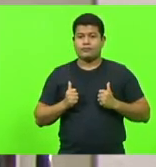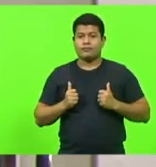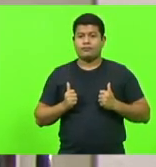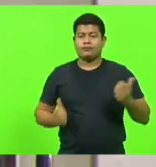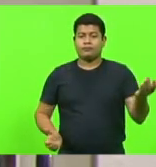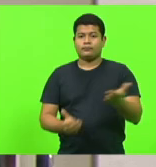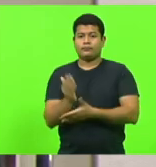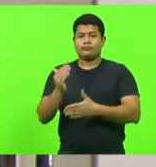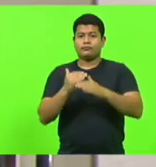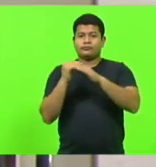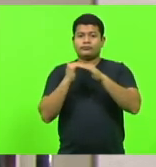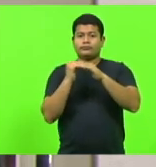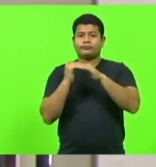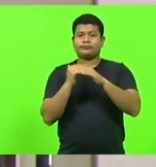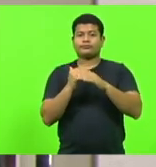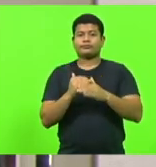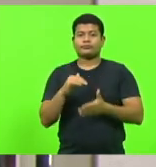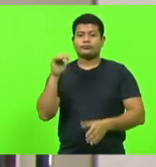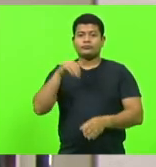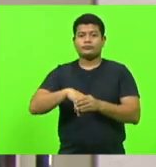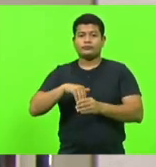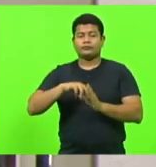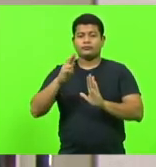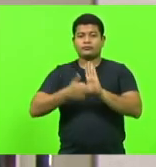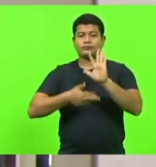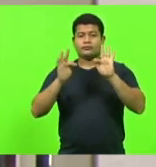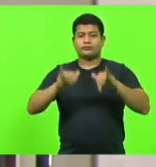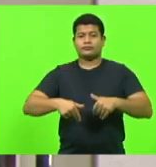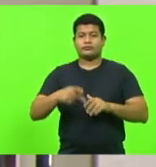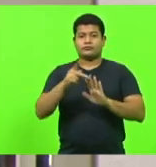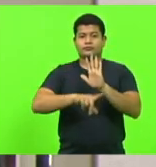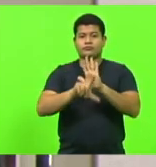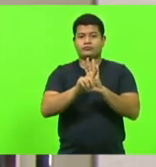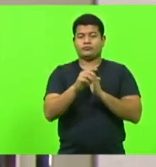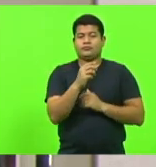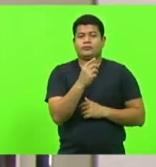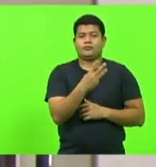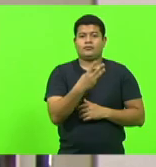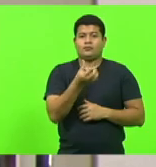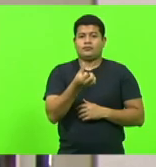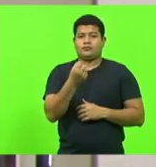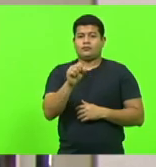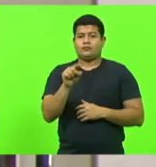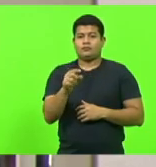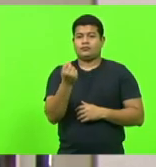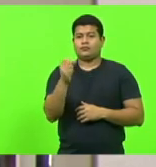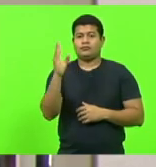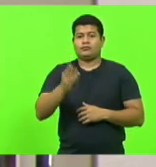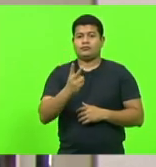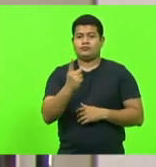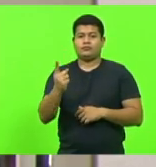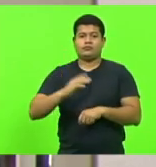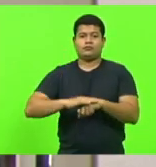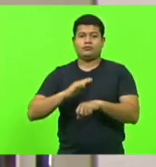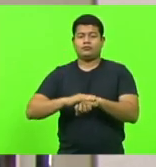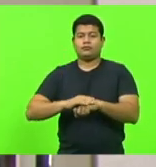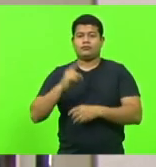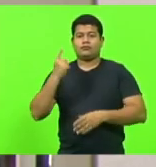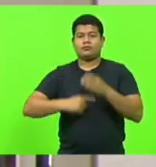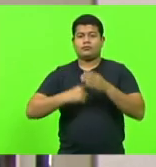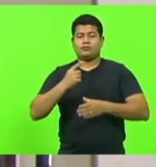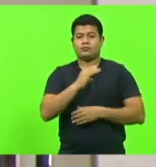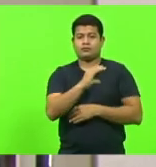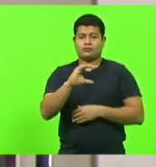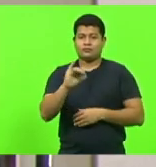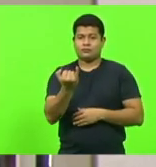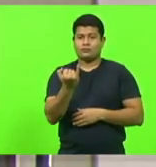Aprovado por unanimidade. Votação da redação final do Projeto de Lei nº 368.8, de 2021, autor Comissão de Constituição e